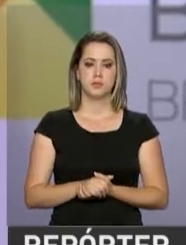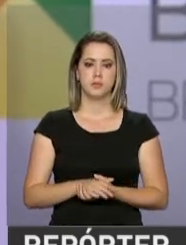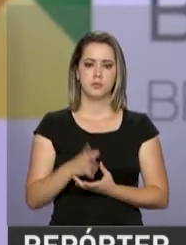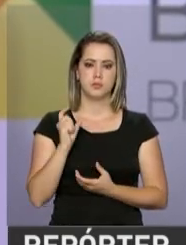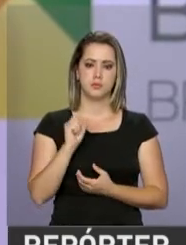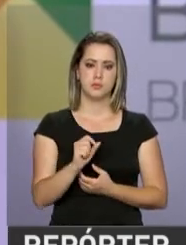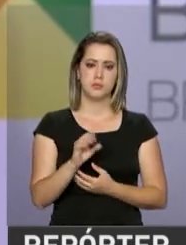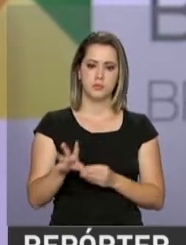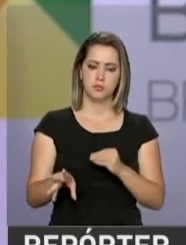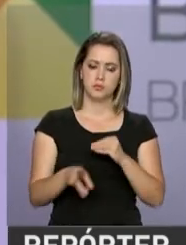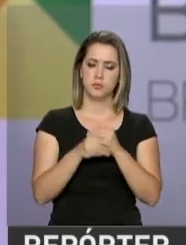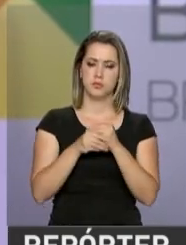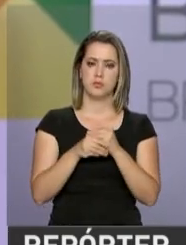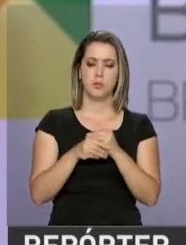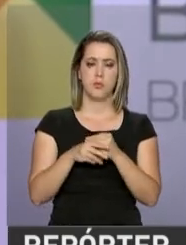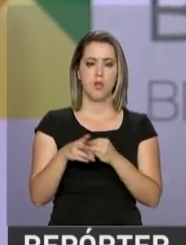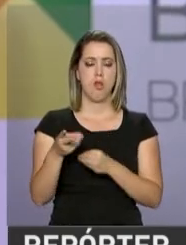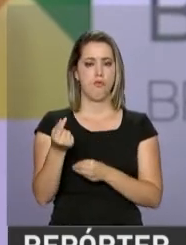agregação de valor,